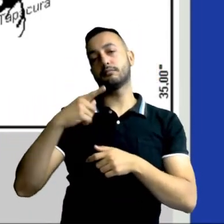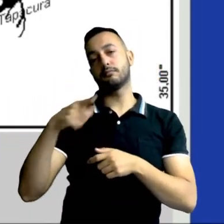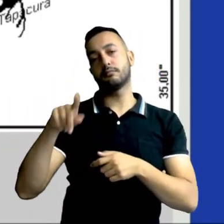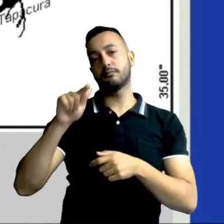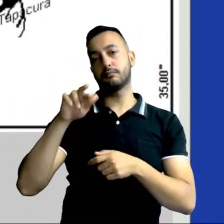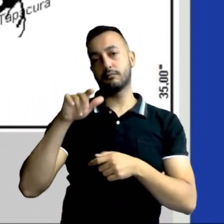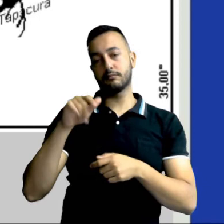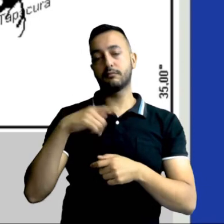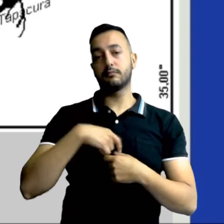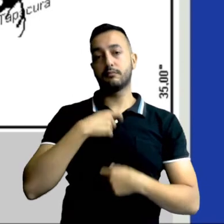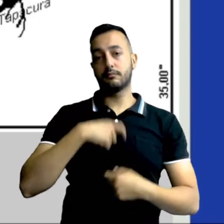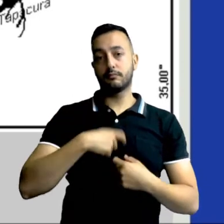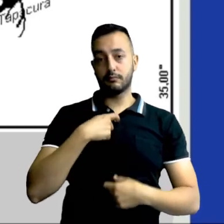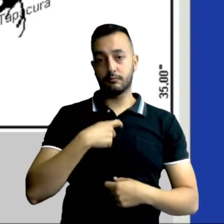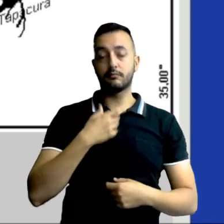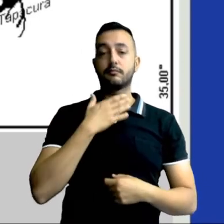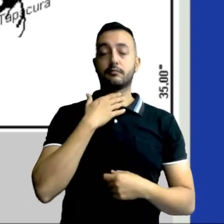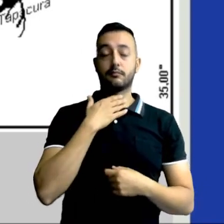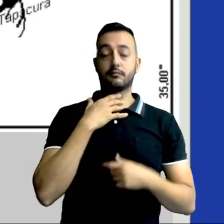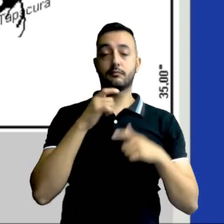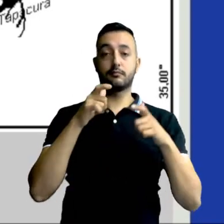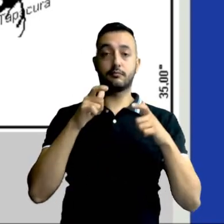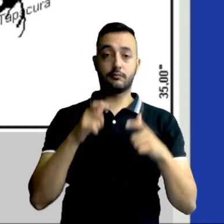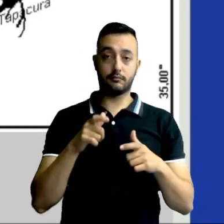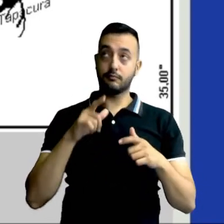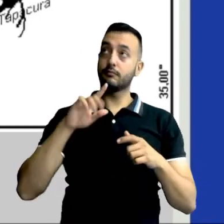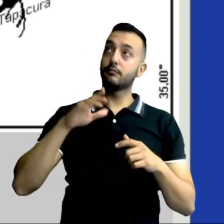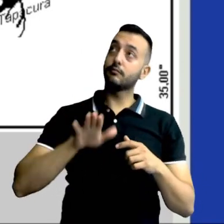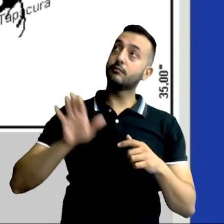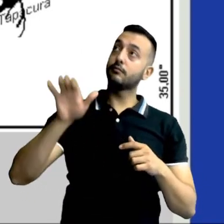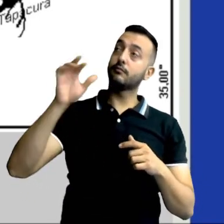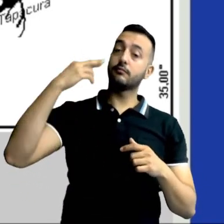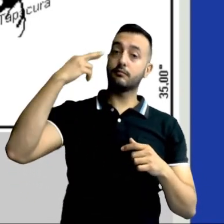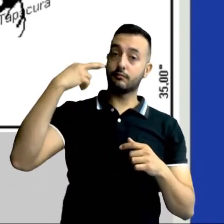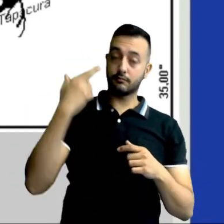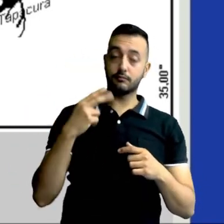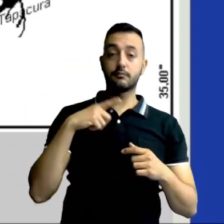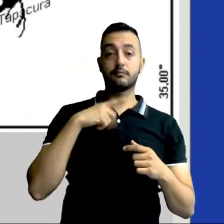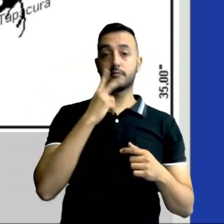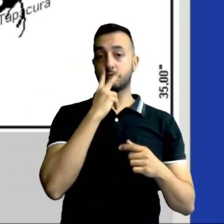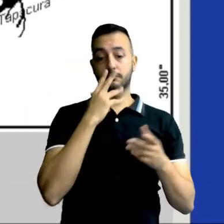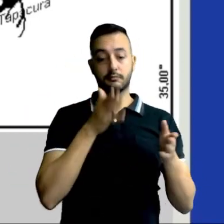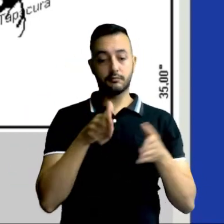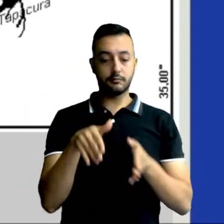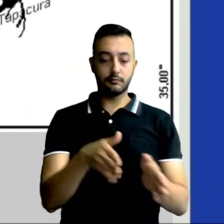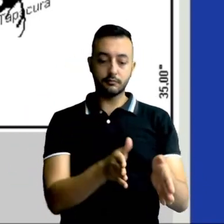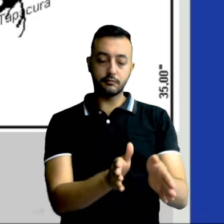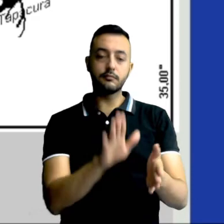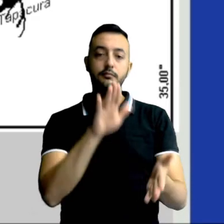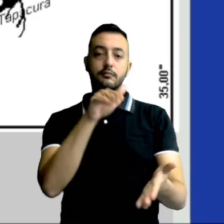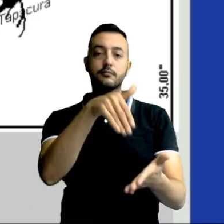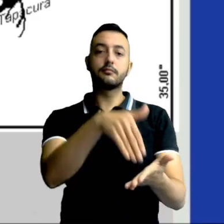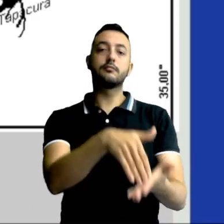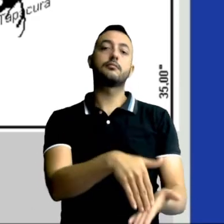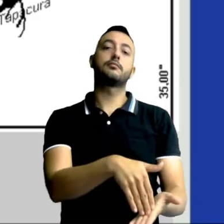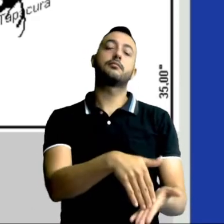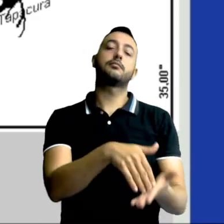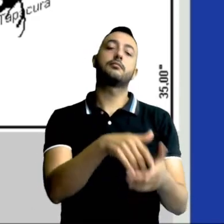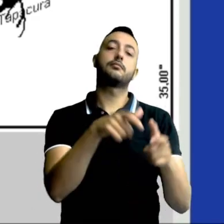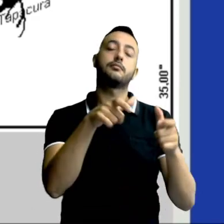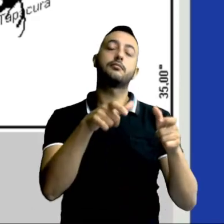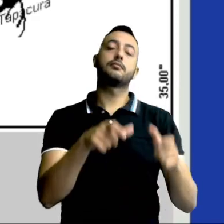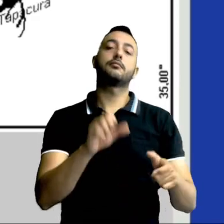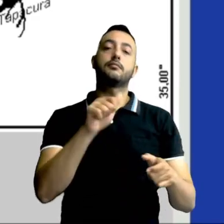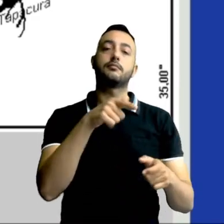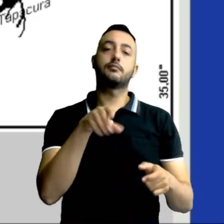ambas situadas na Serra das Russas passa por Vitória de Santo Antão até chegar sua Foz que eu em